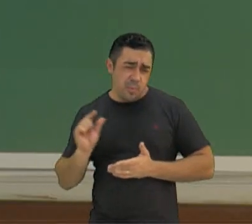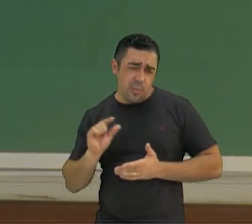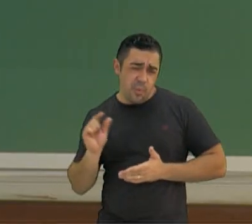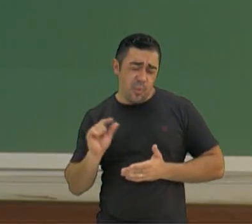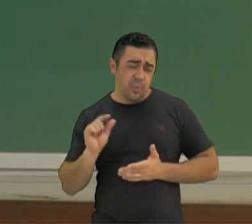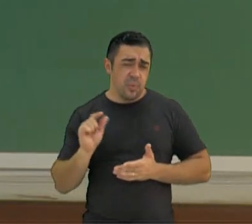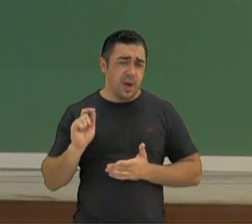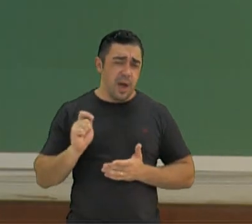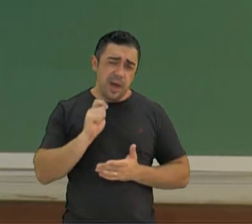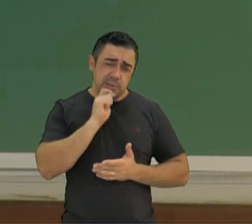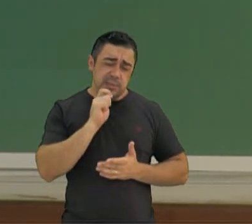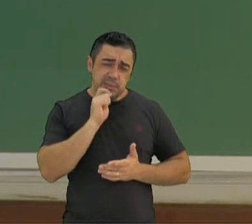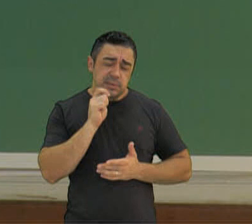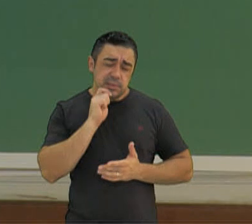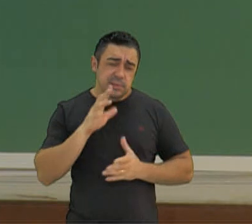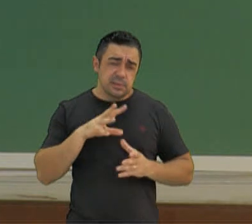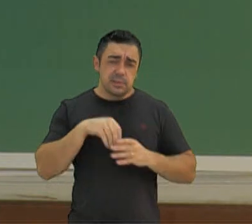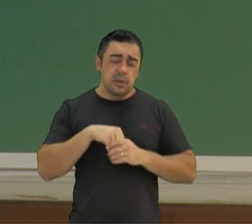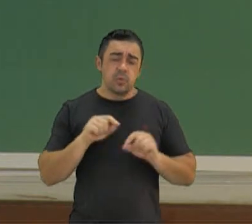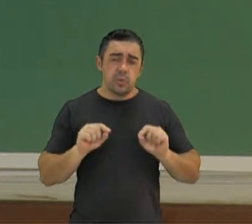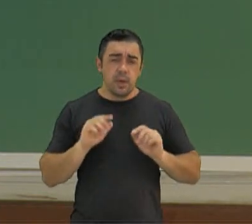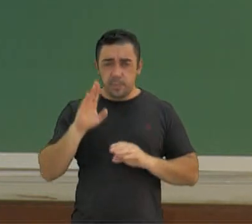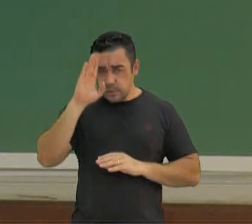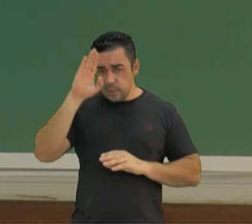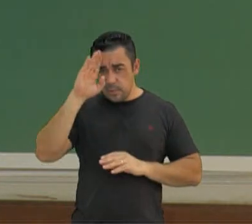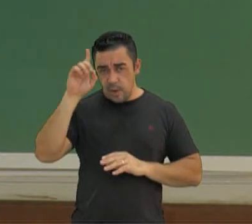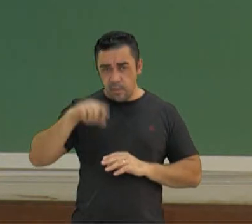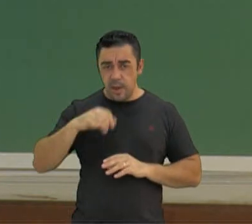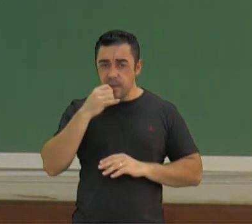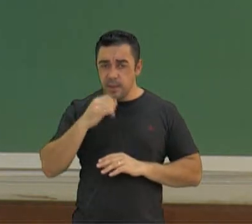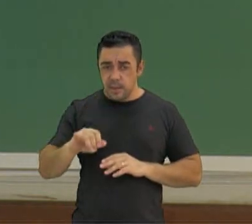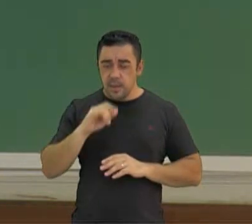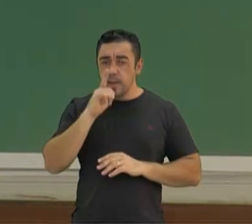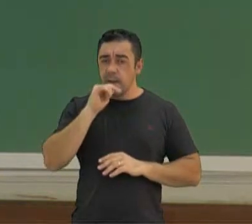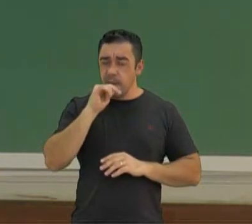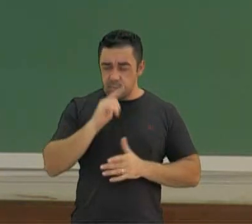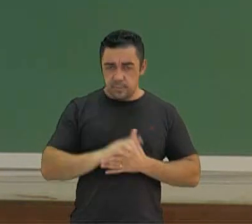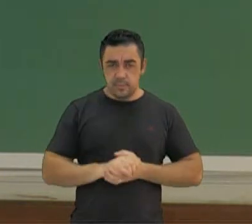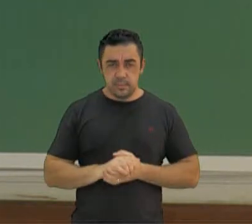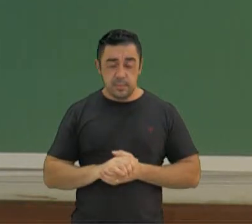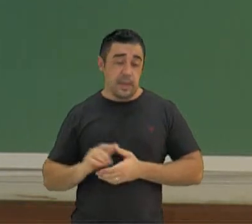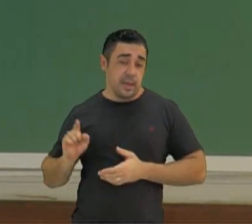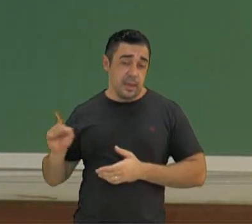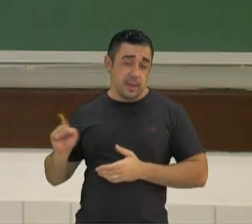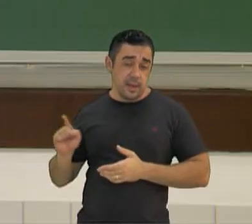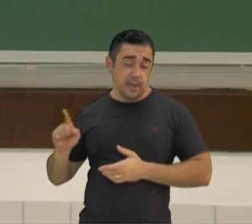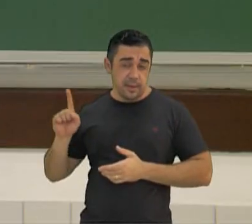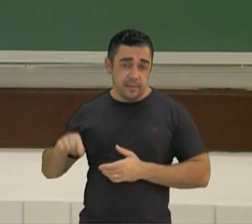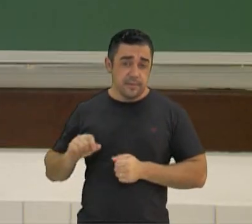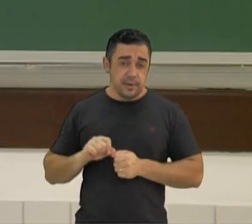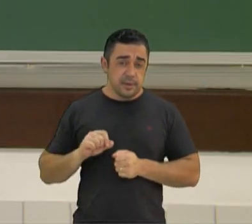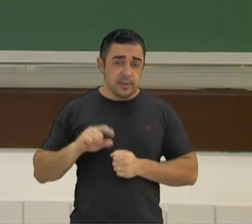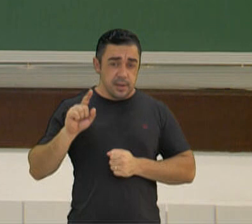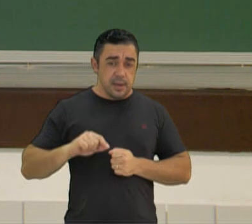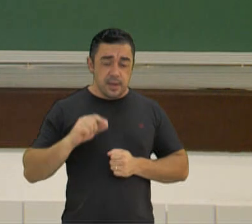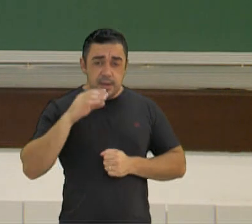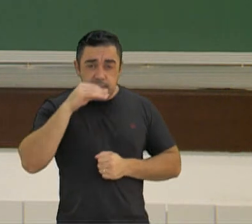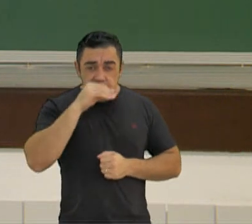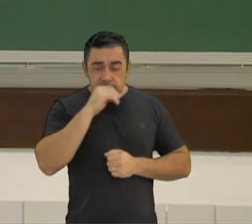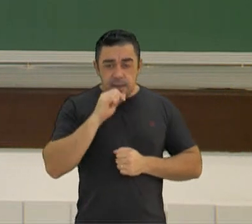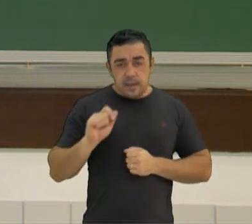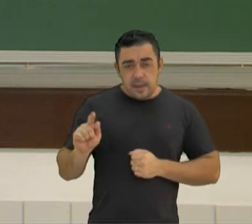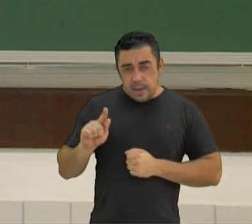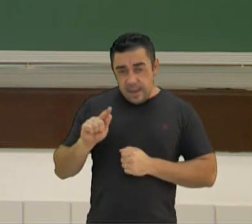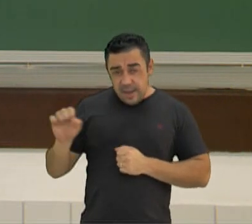está residindo em cima das hidrelétricas. Nessa situação, o vapor é obtido através da queima do